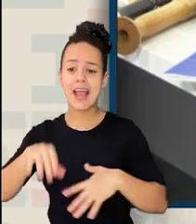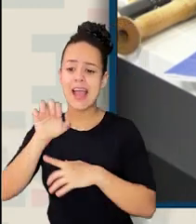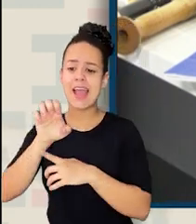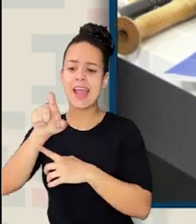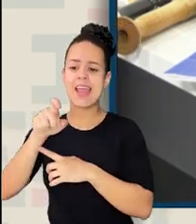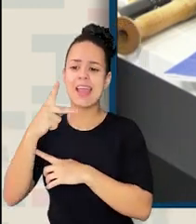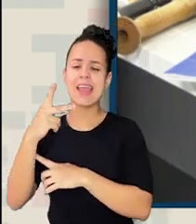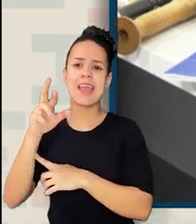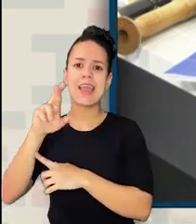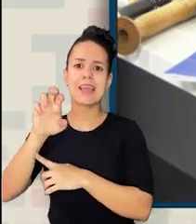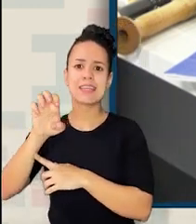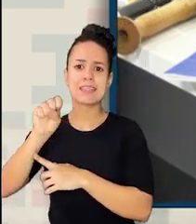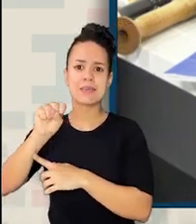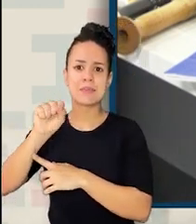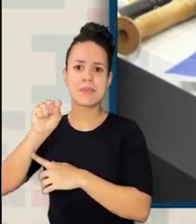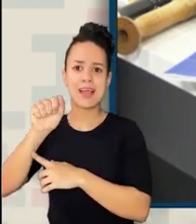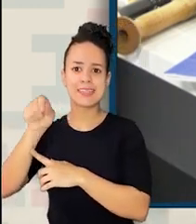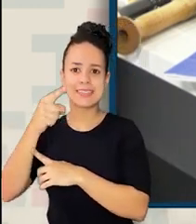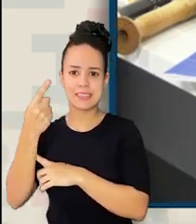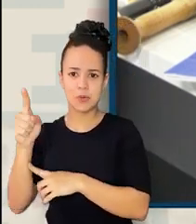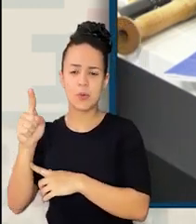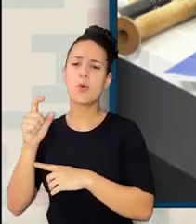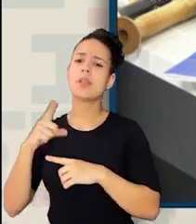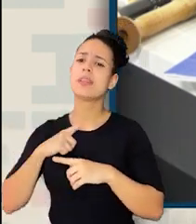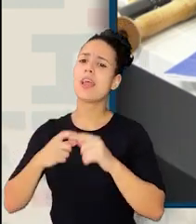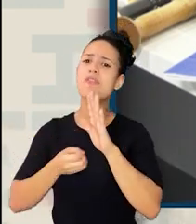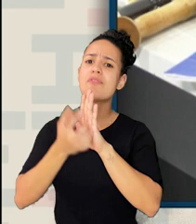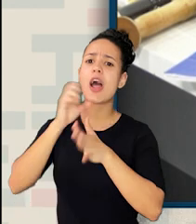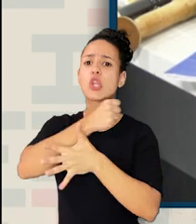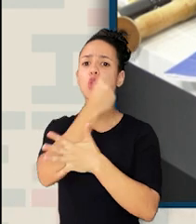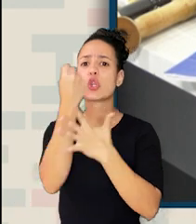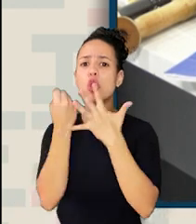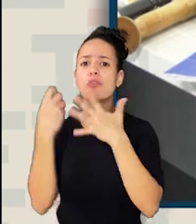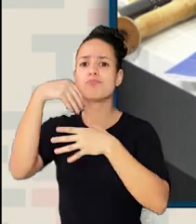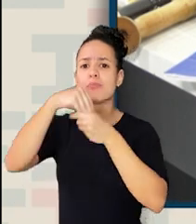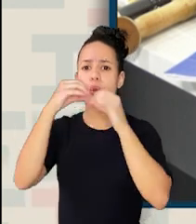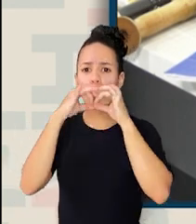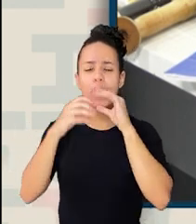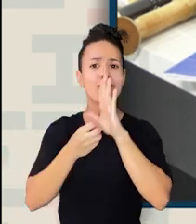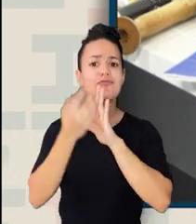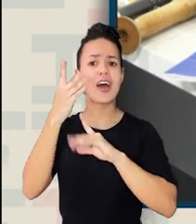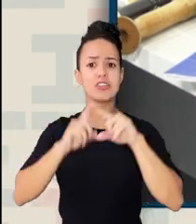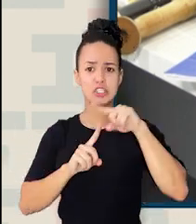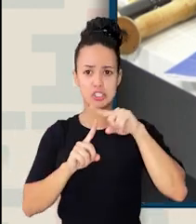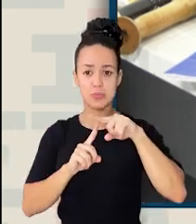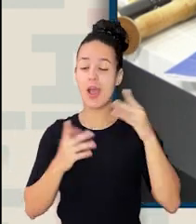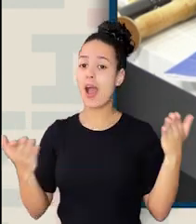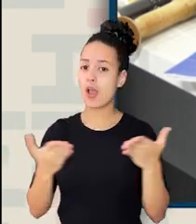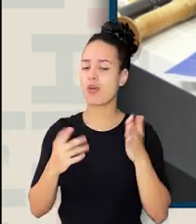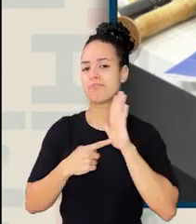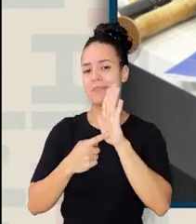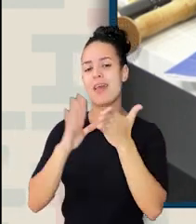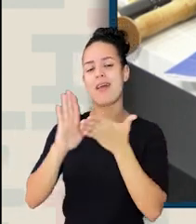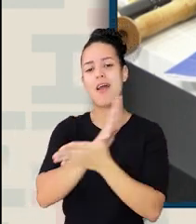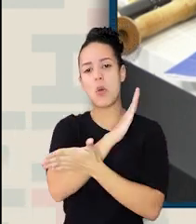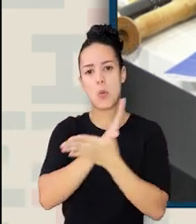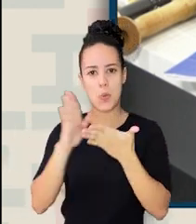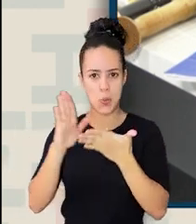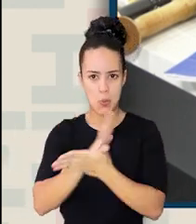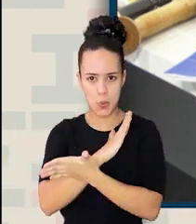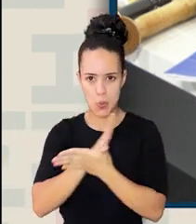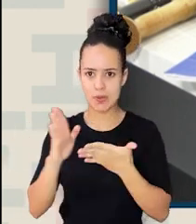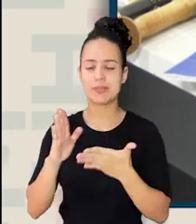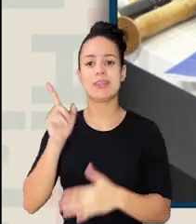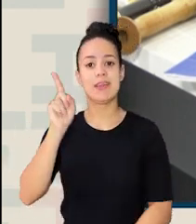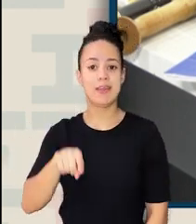maneiras de você pronunciar essa nota na flauta, tá? E eu vou tratar aqui apenas de algumas que